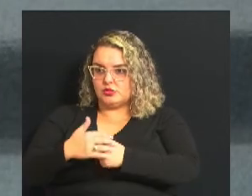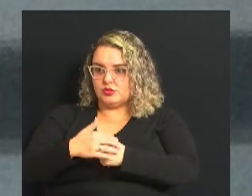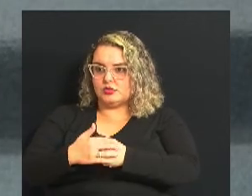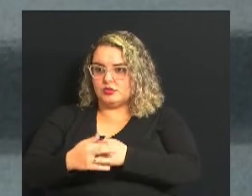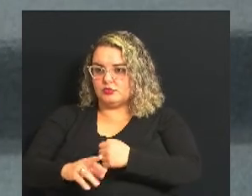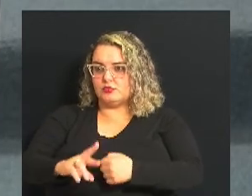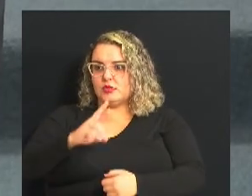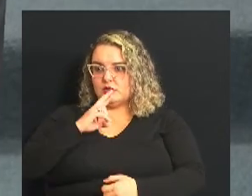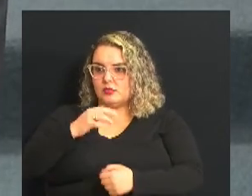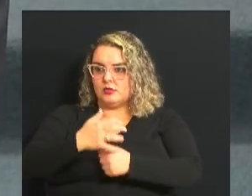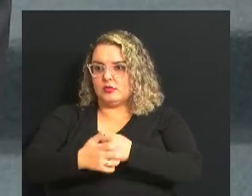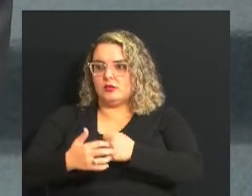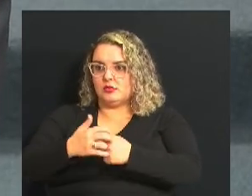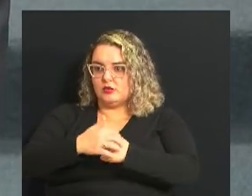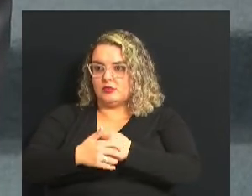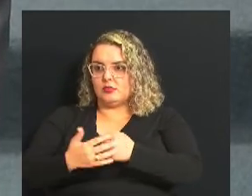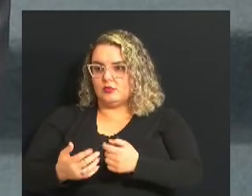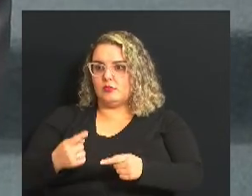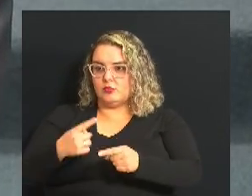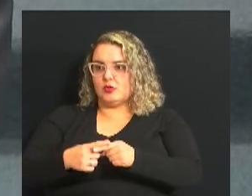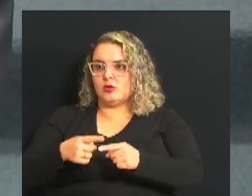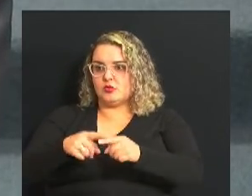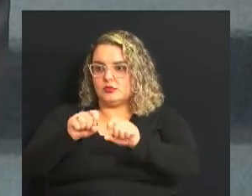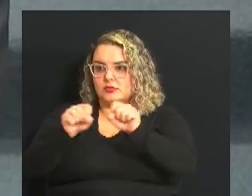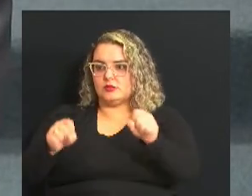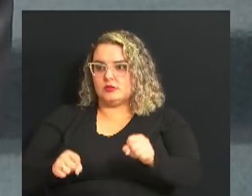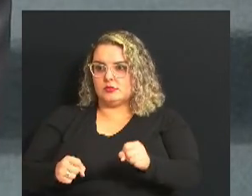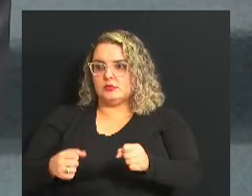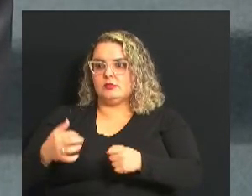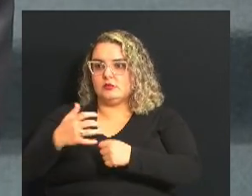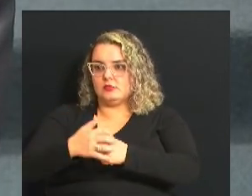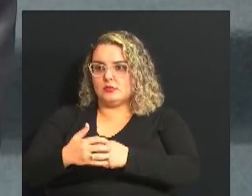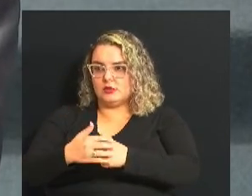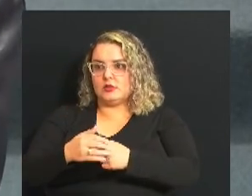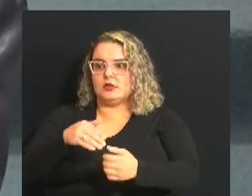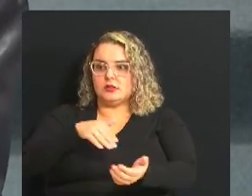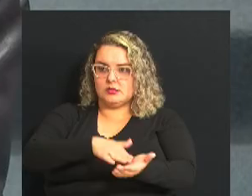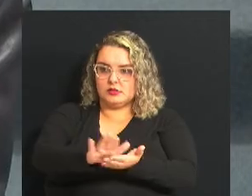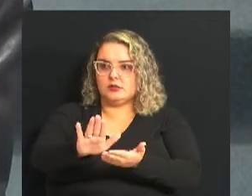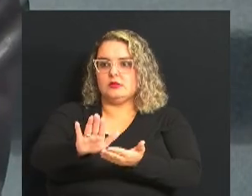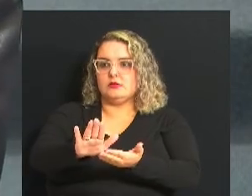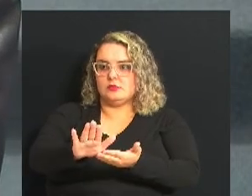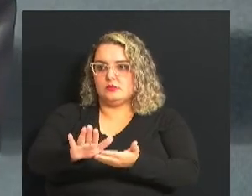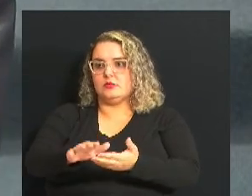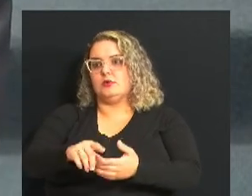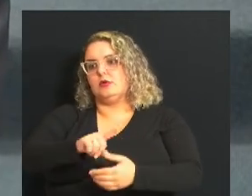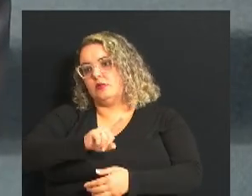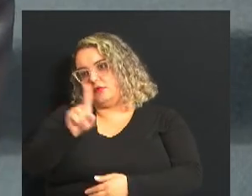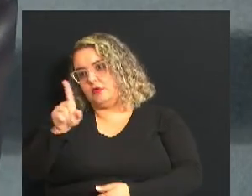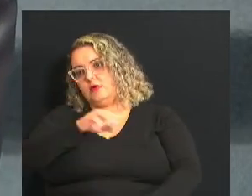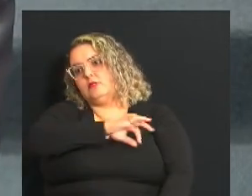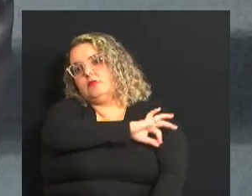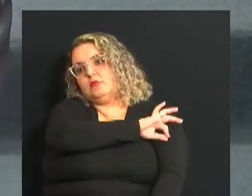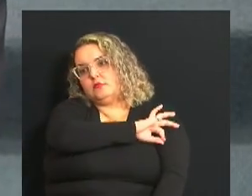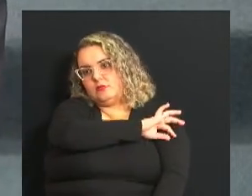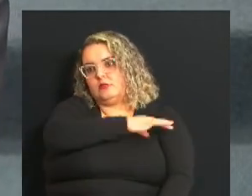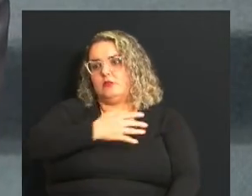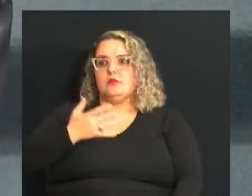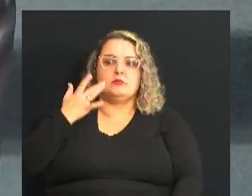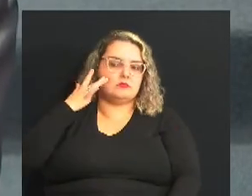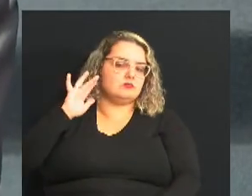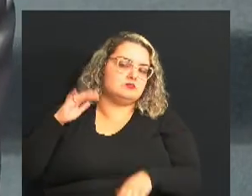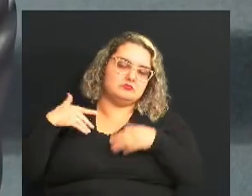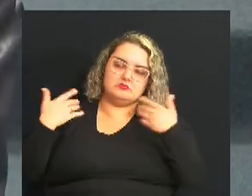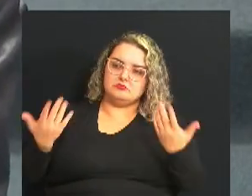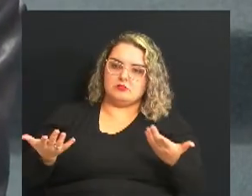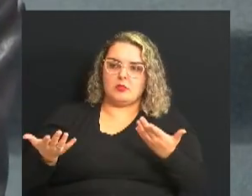vocês via eletrônica? Porque hoje o sistema, a gente manda via eletrônica, eles imprimem, vai para a prefeitura, o trâmite lá não sei qual que é, até